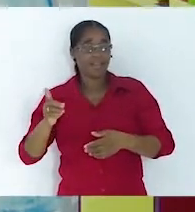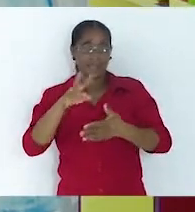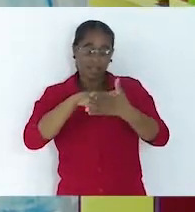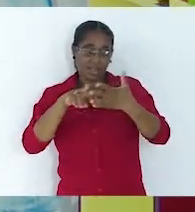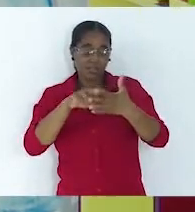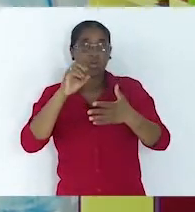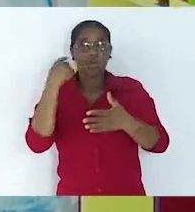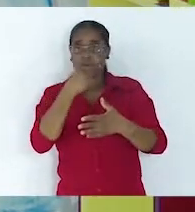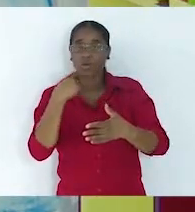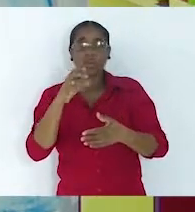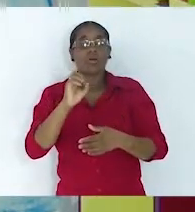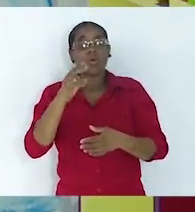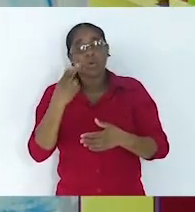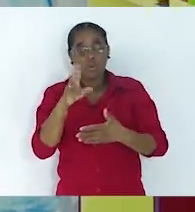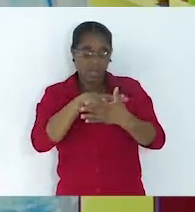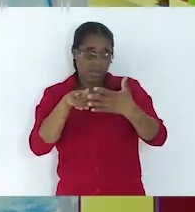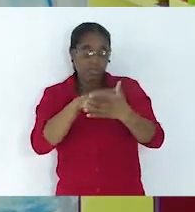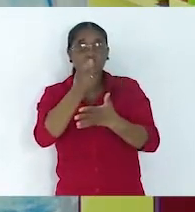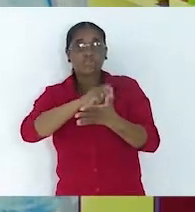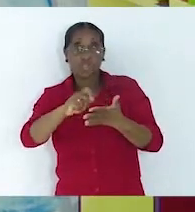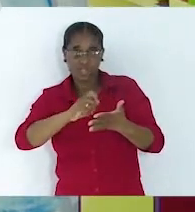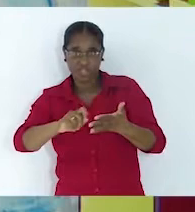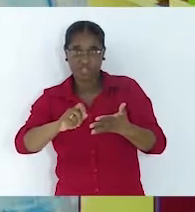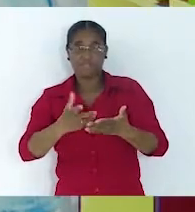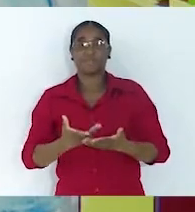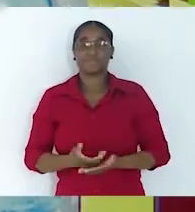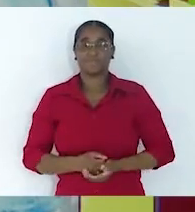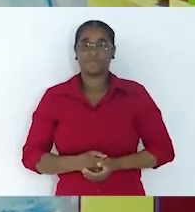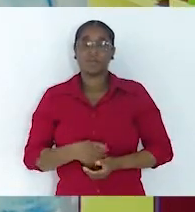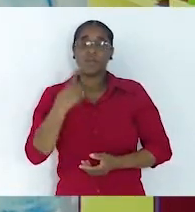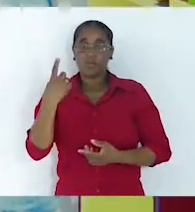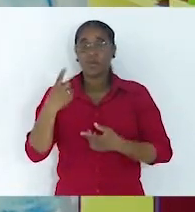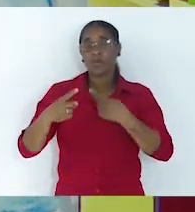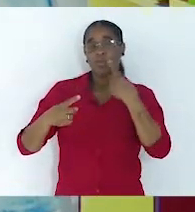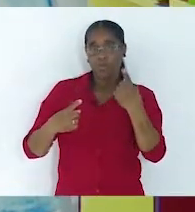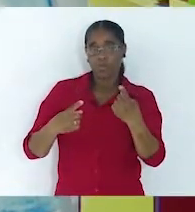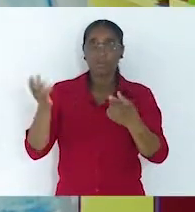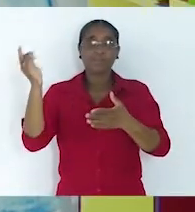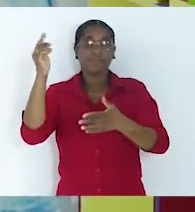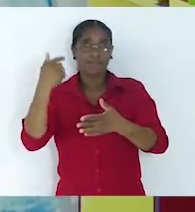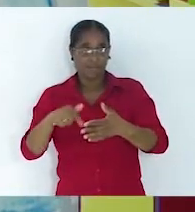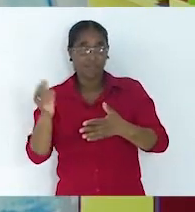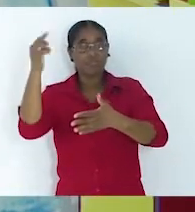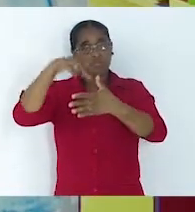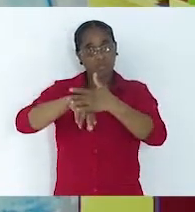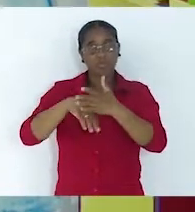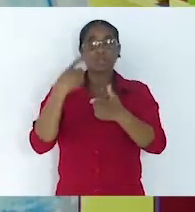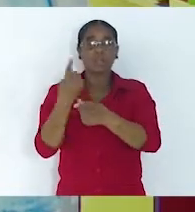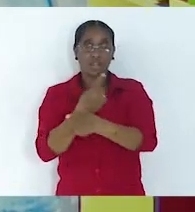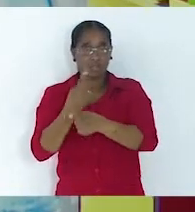literatura oral, ou seja ela da literatura escrita, tanto uma como outra trazem no seu interior elementos que dão